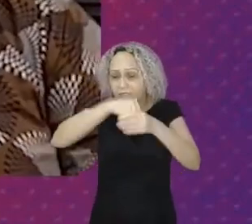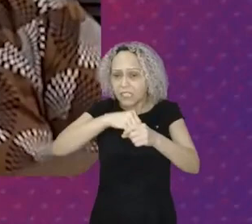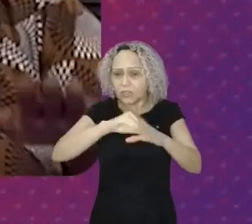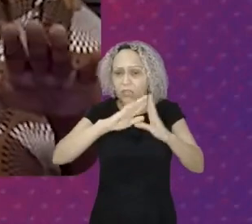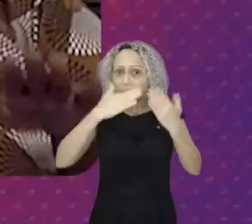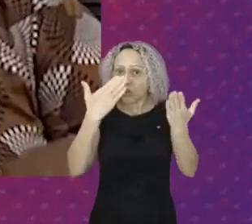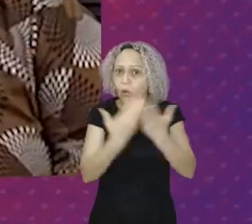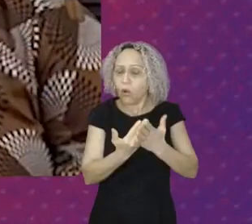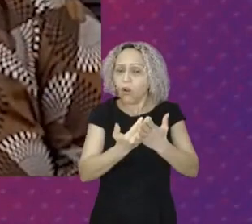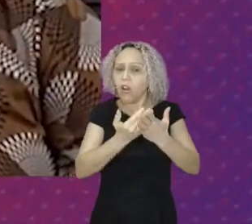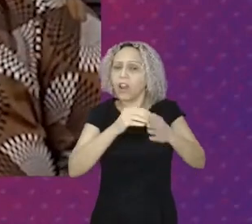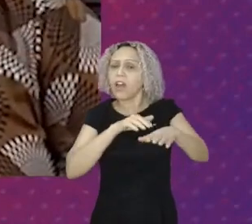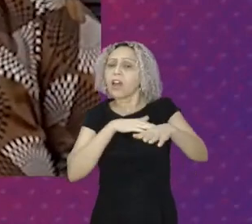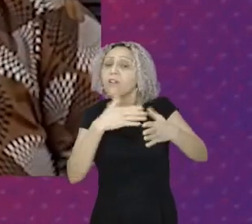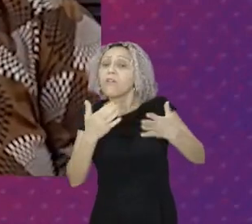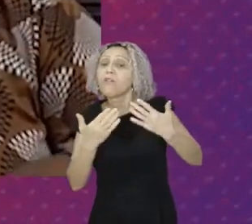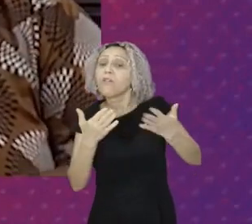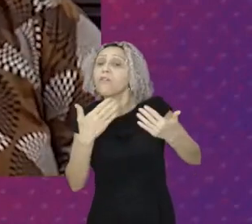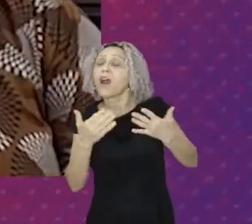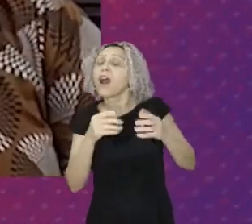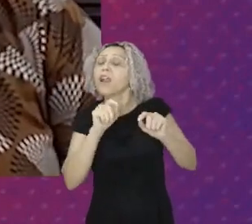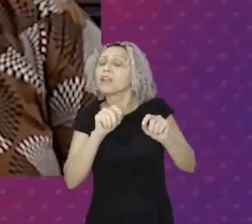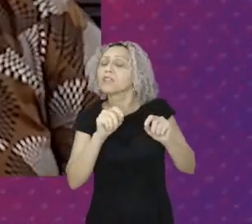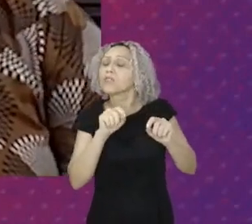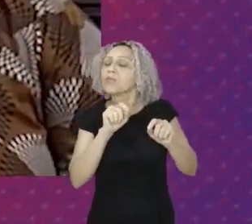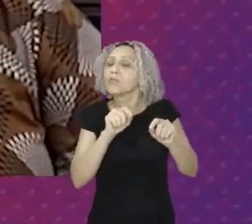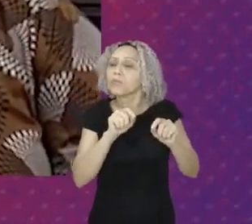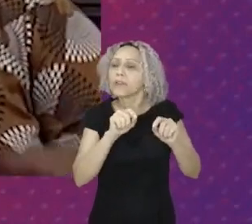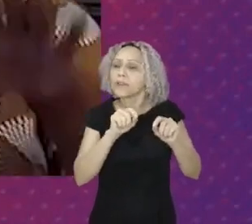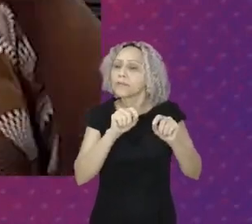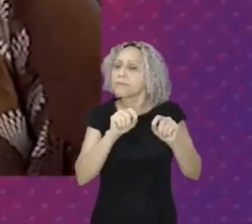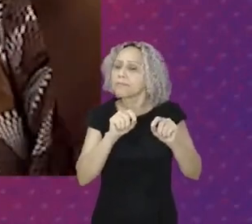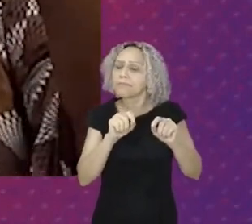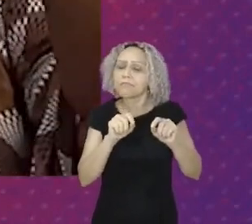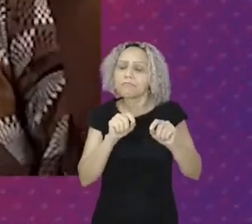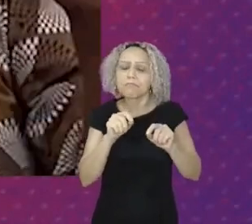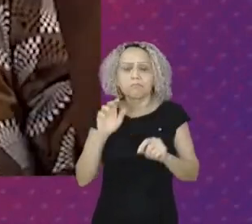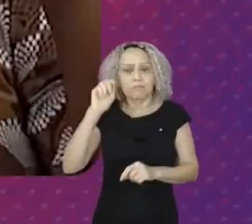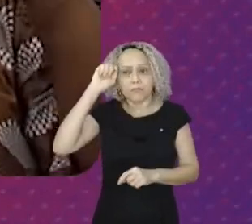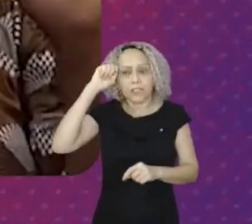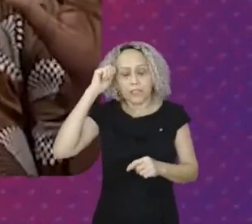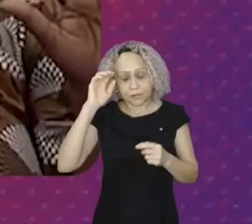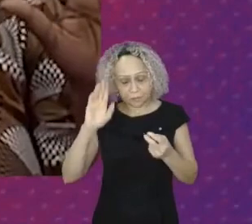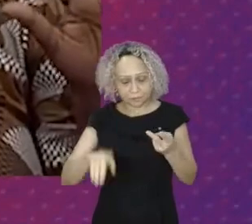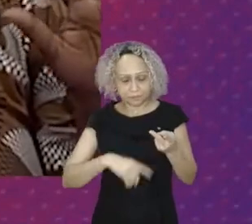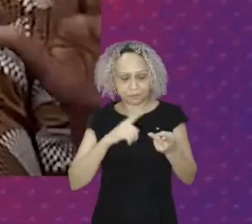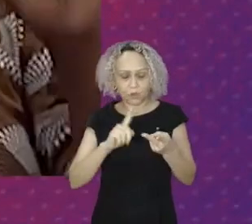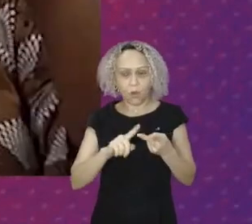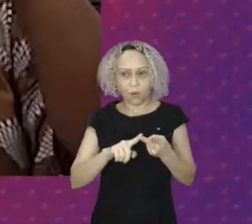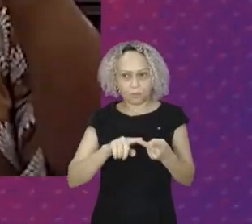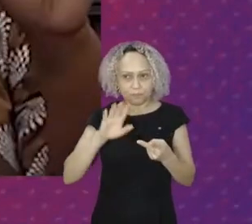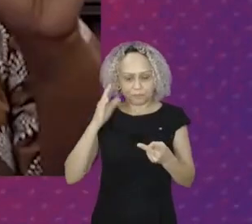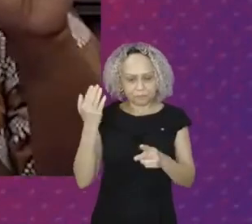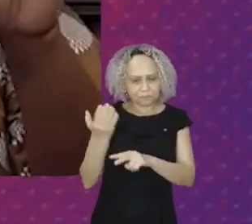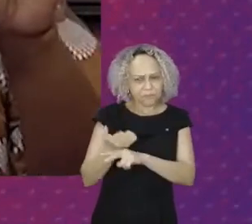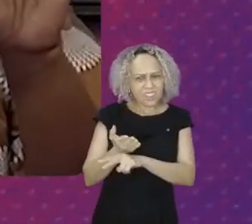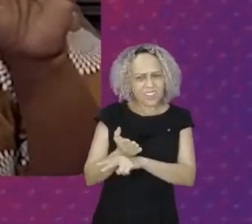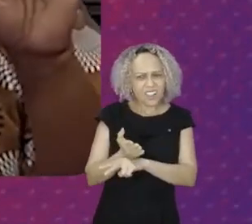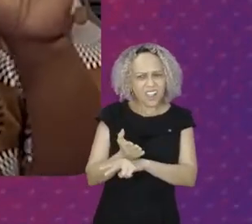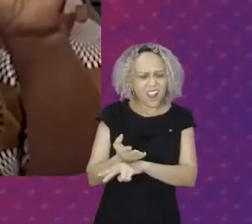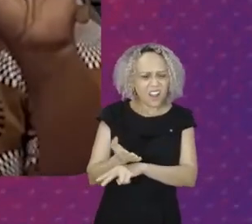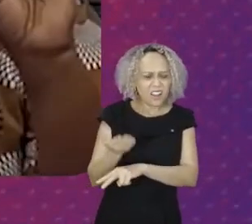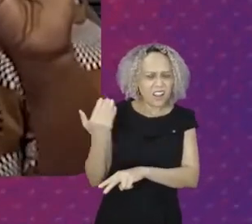Vamos lá. Quando a lei foi homologada, no Brasil, nós tínhamos 5 centros de estudos